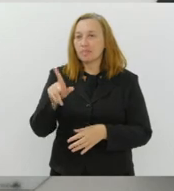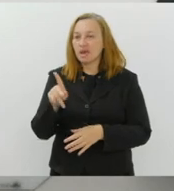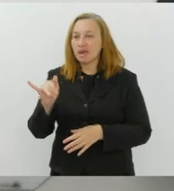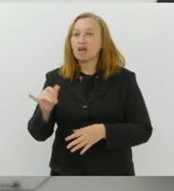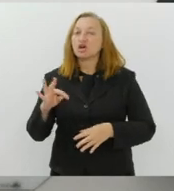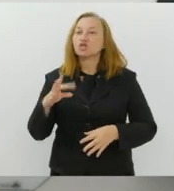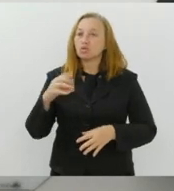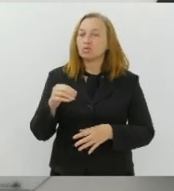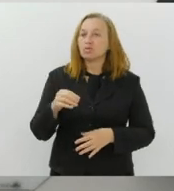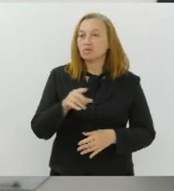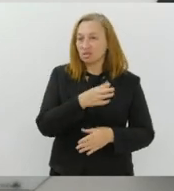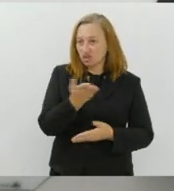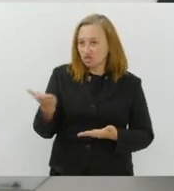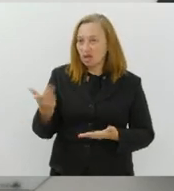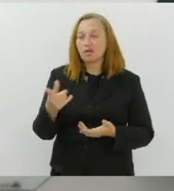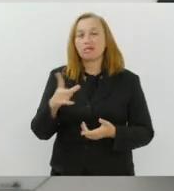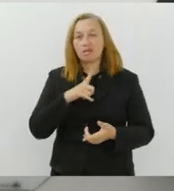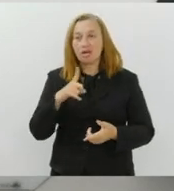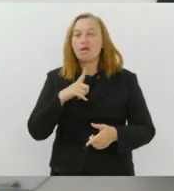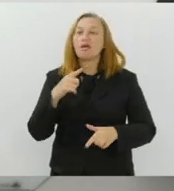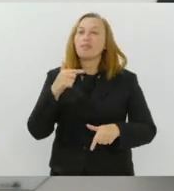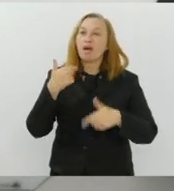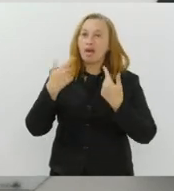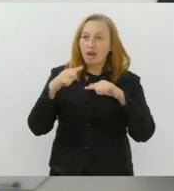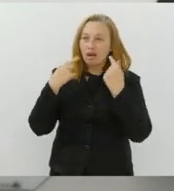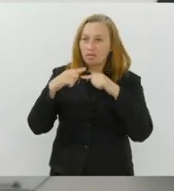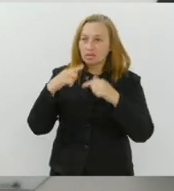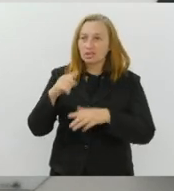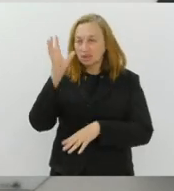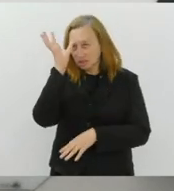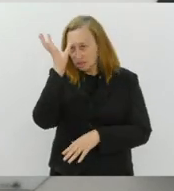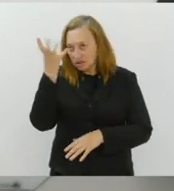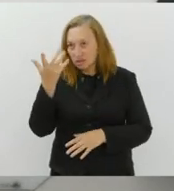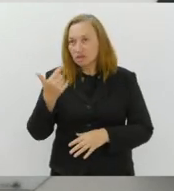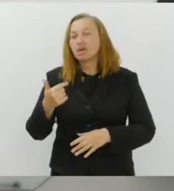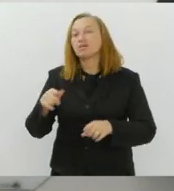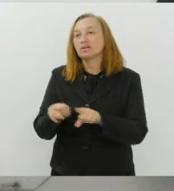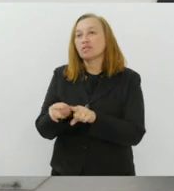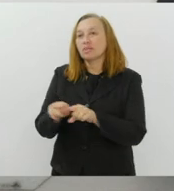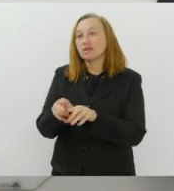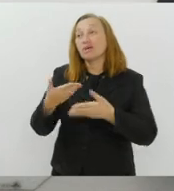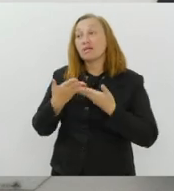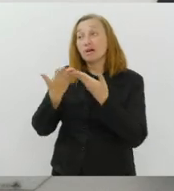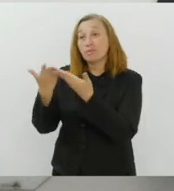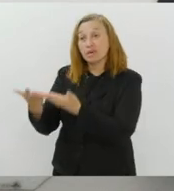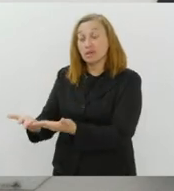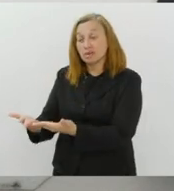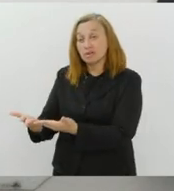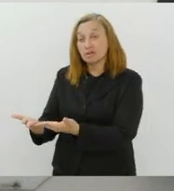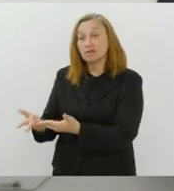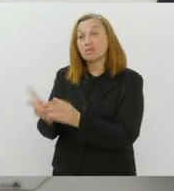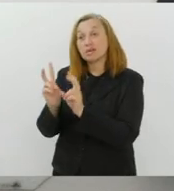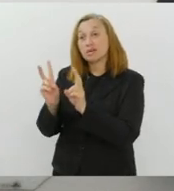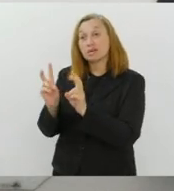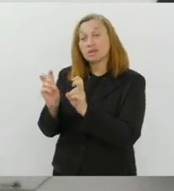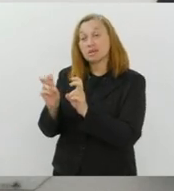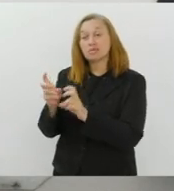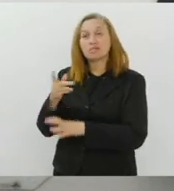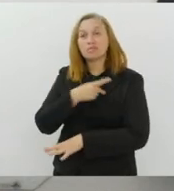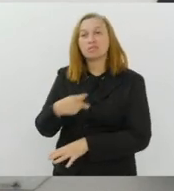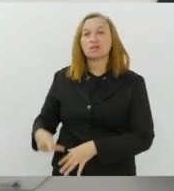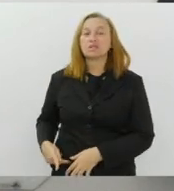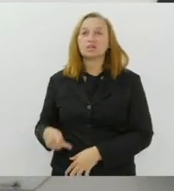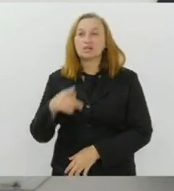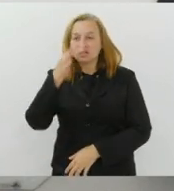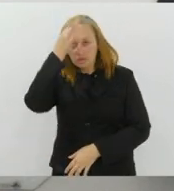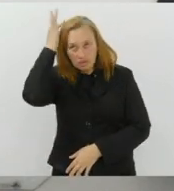para reclamar ou a gente tentar solucionar e também para eu estar passando isso para o presidente Fred